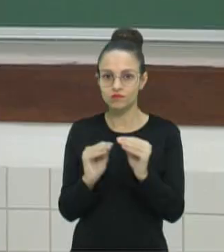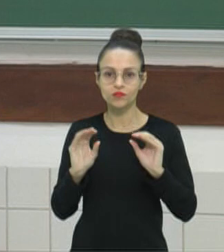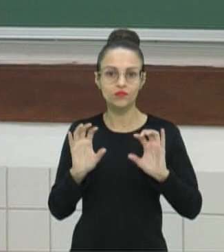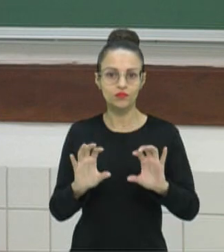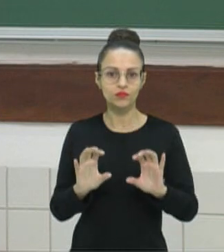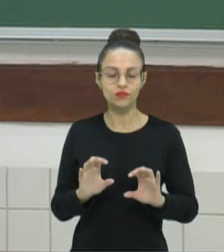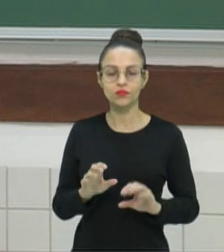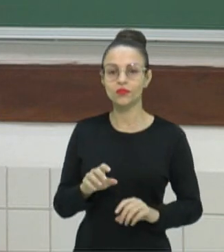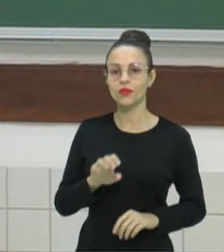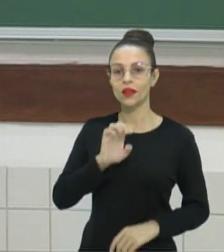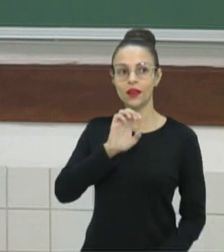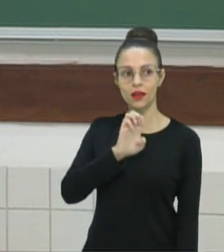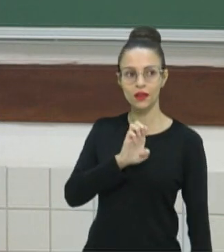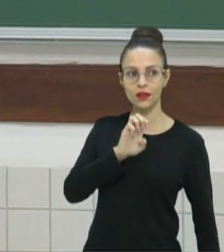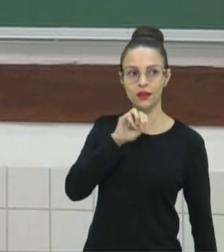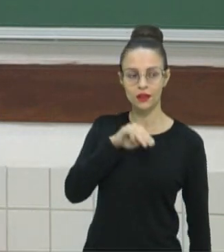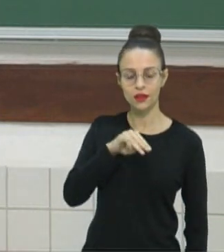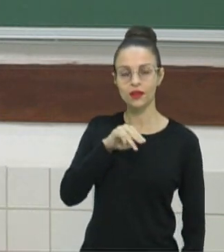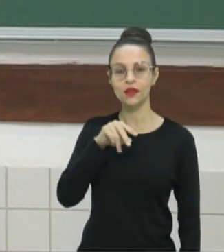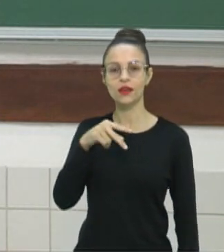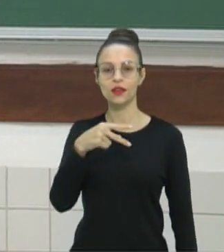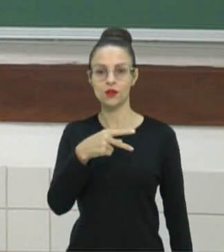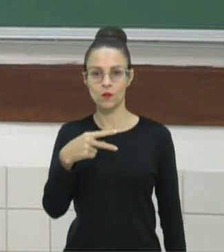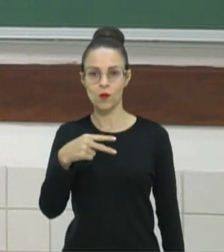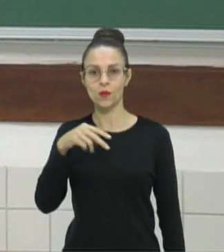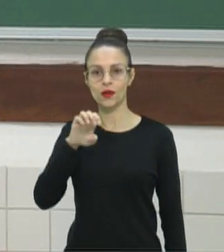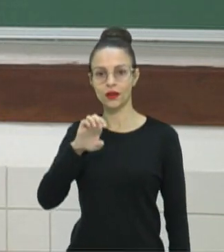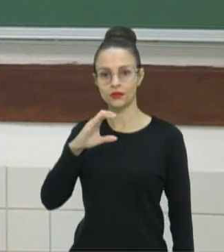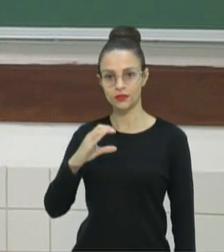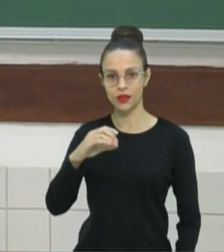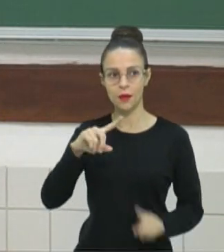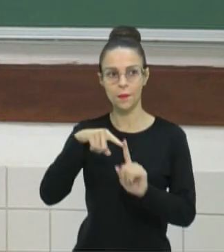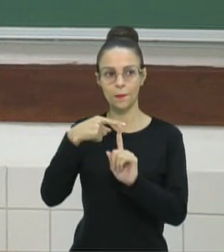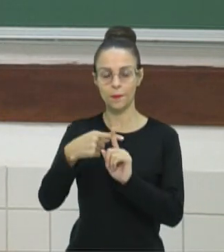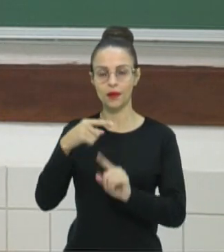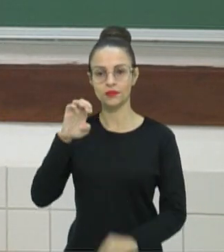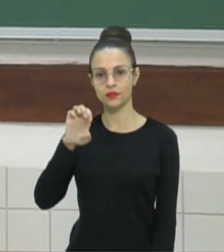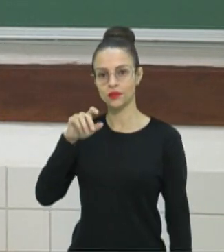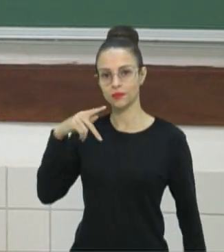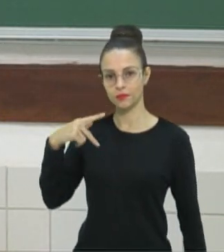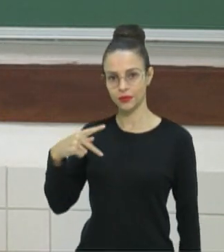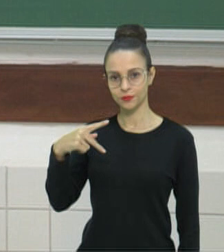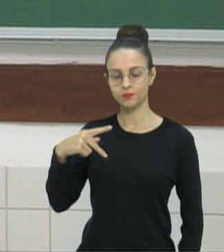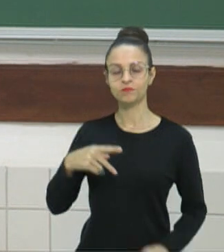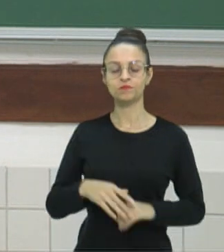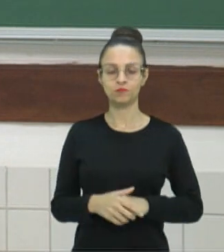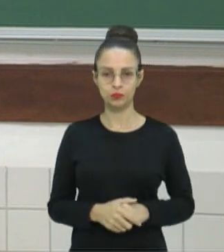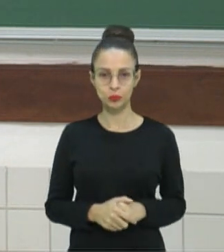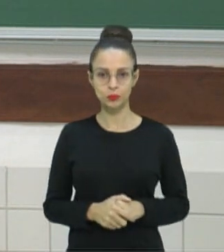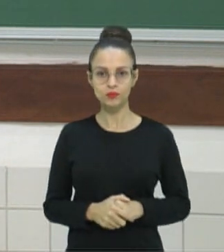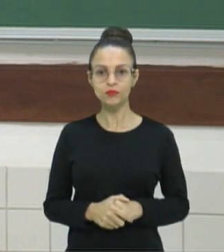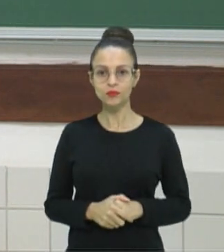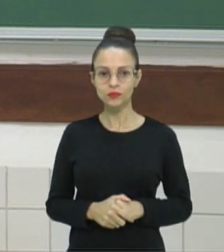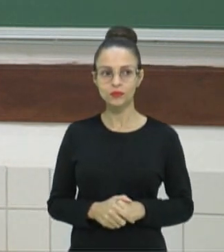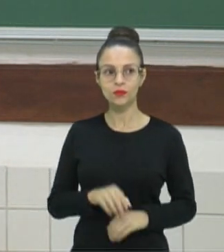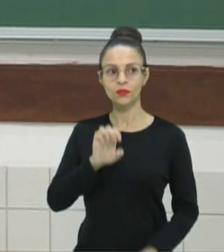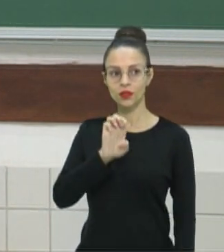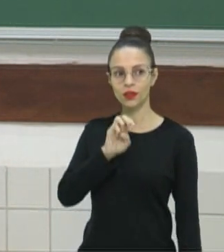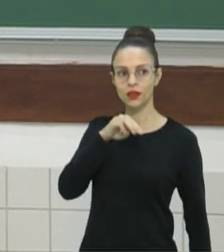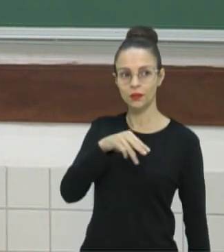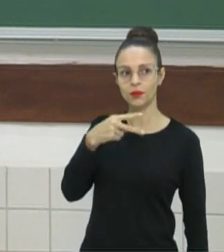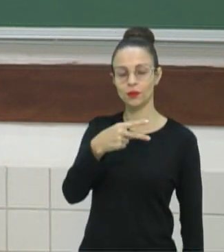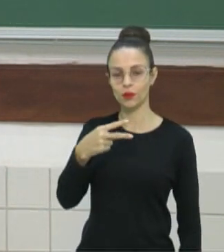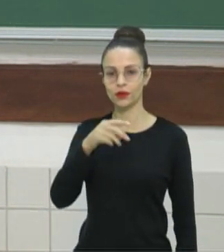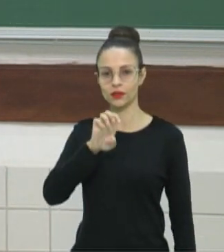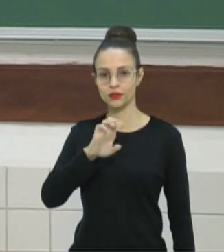A energia mecânica é a soma da energia cinética mais as energias potenciais. Ou seja, EM é